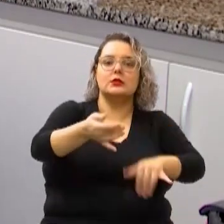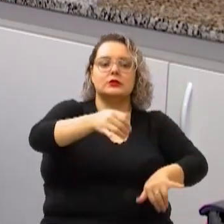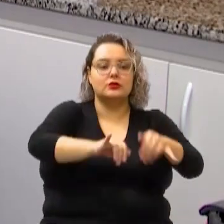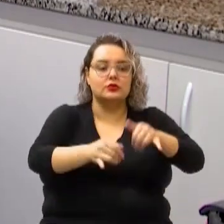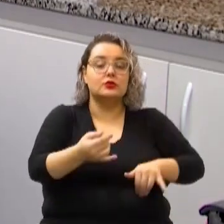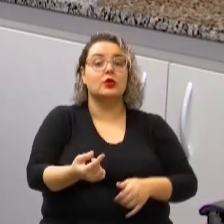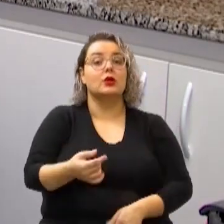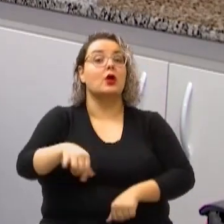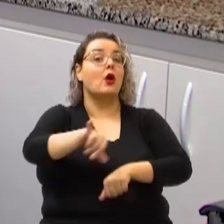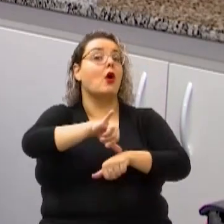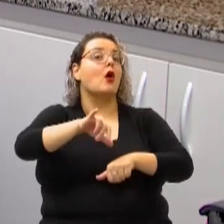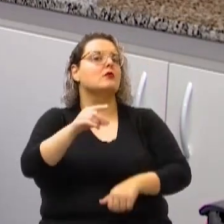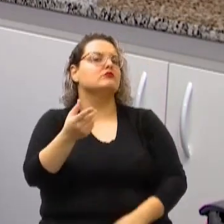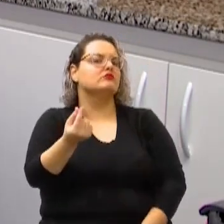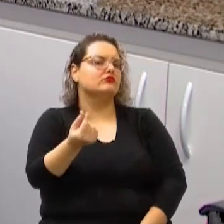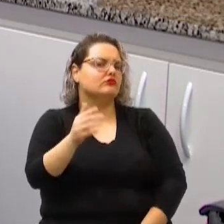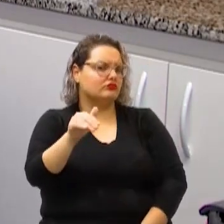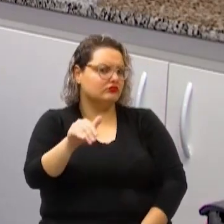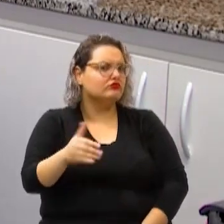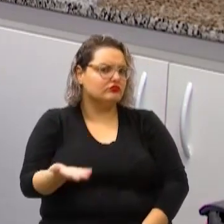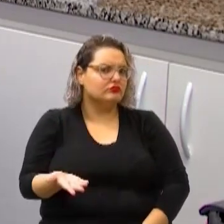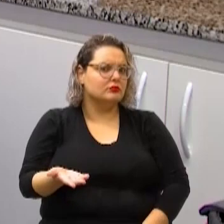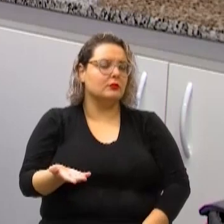coloca óleos mais baratos,